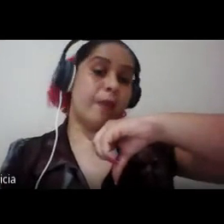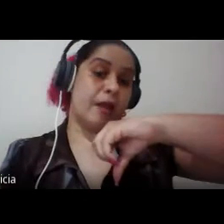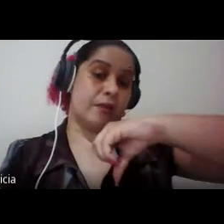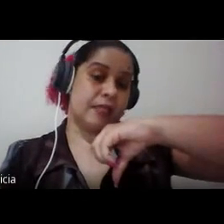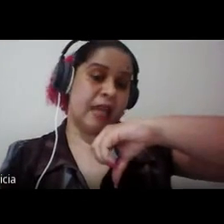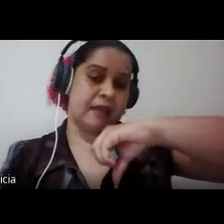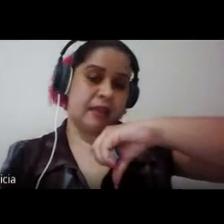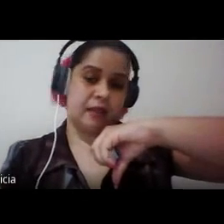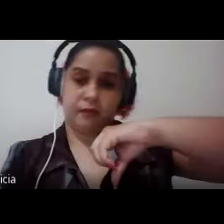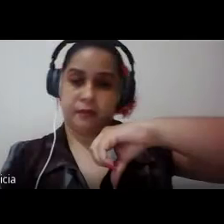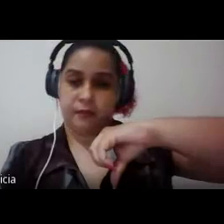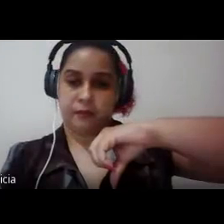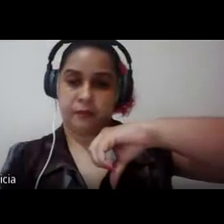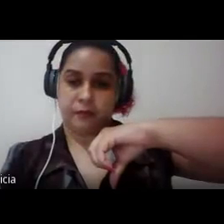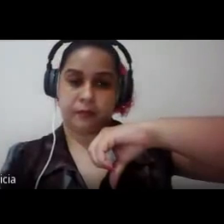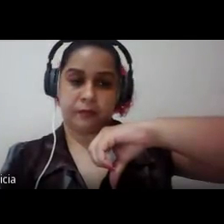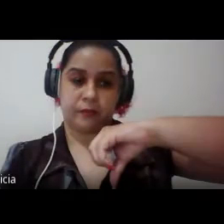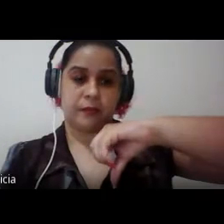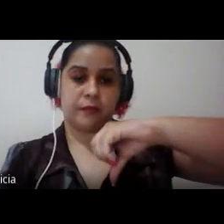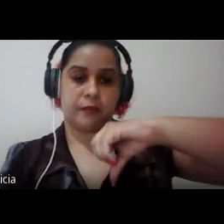O número 7,